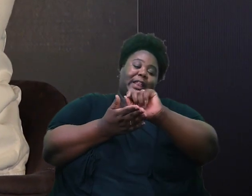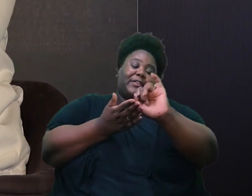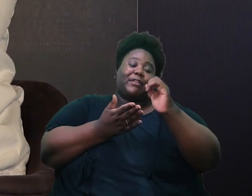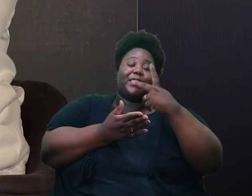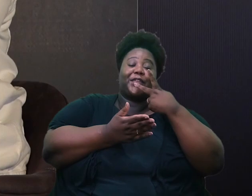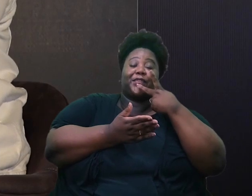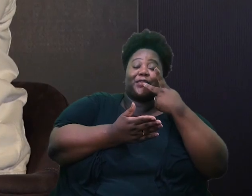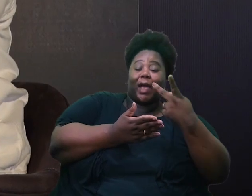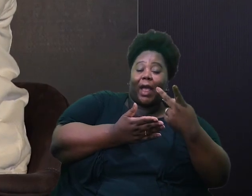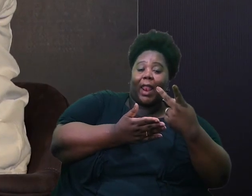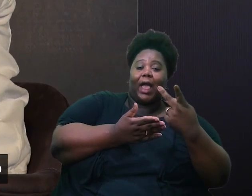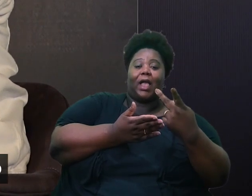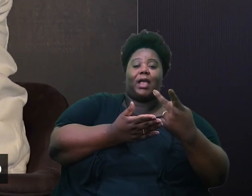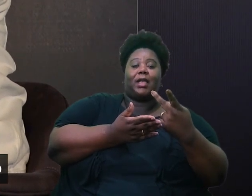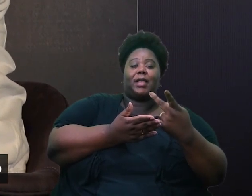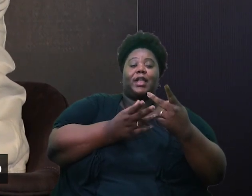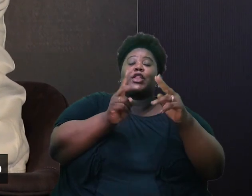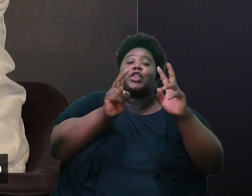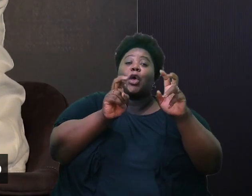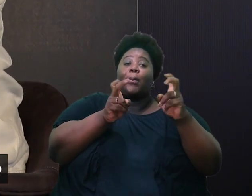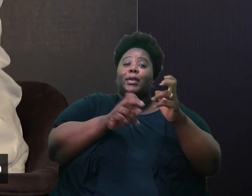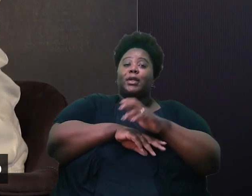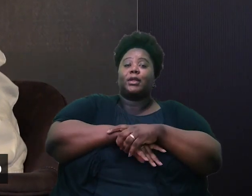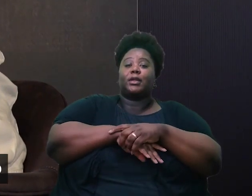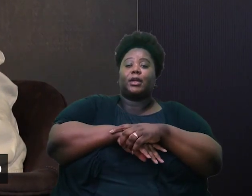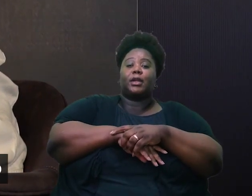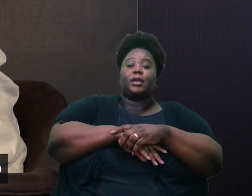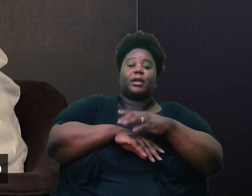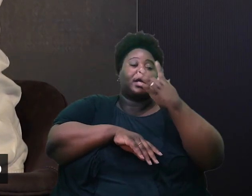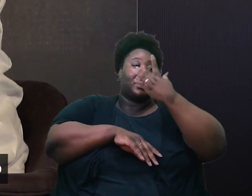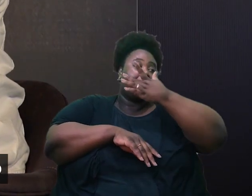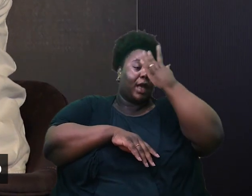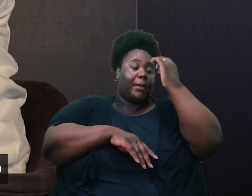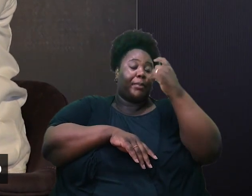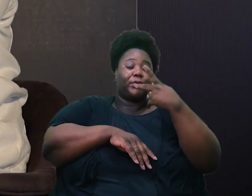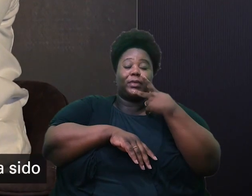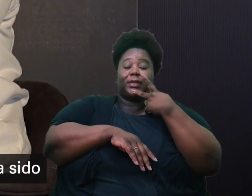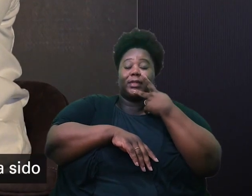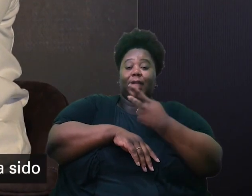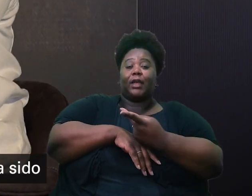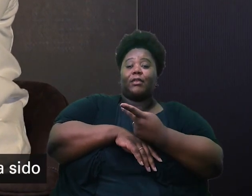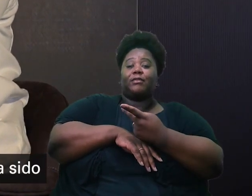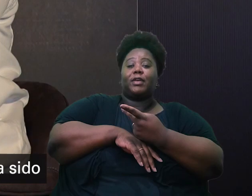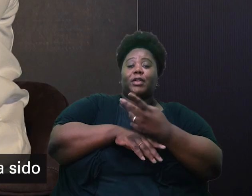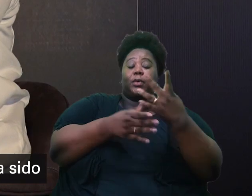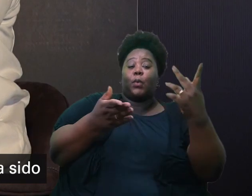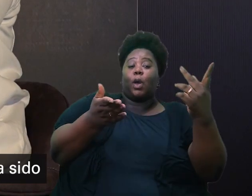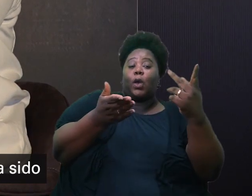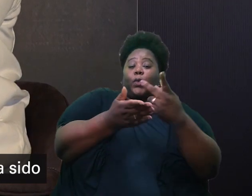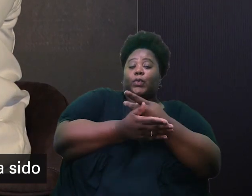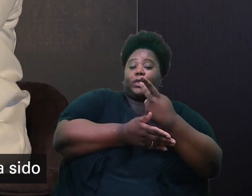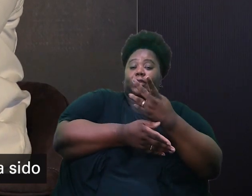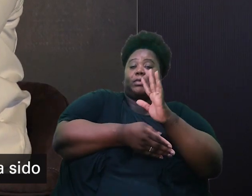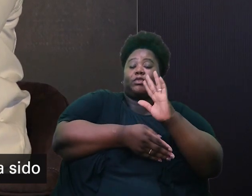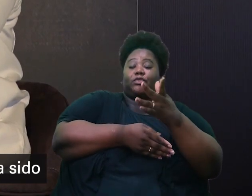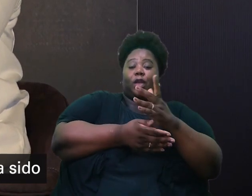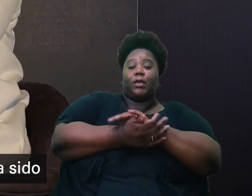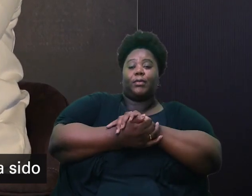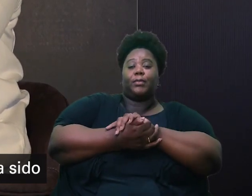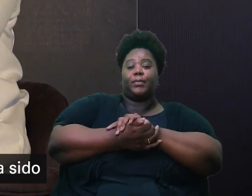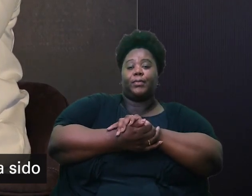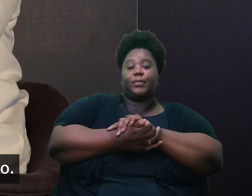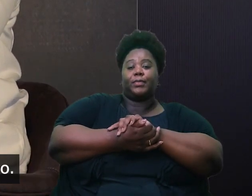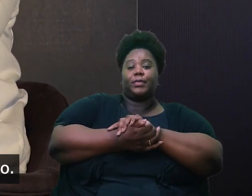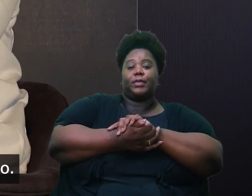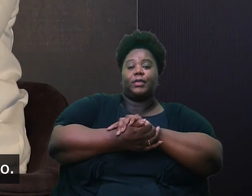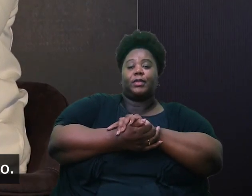dizer, escrever sobre alguém que está narrando um acontecimento que até então